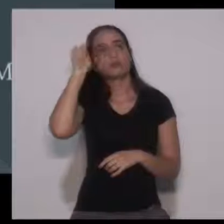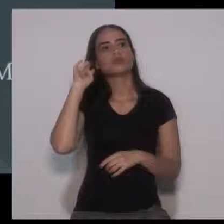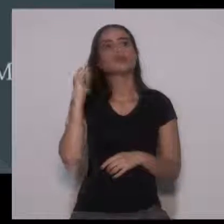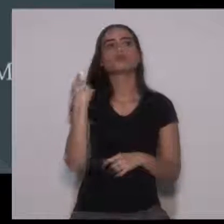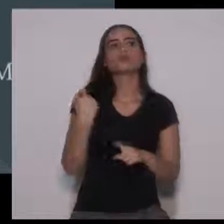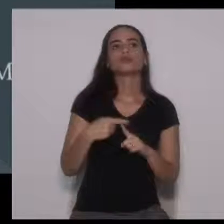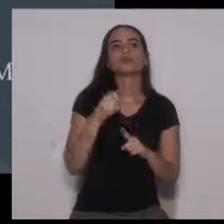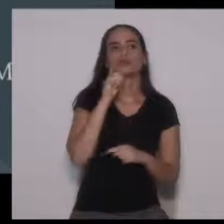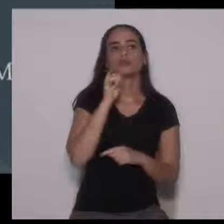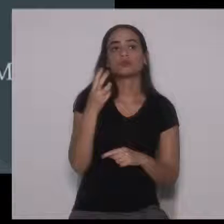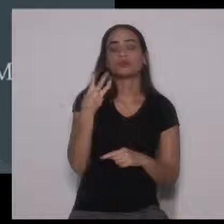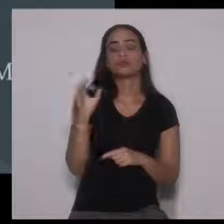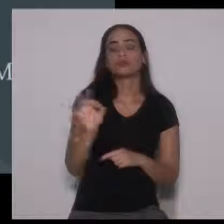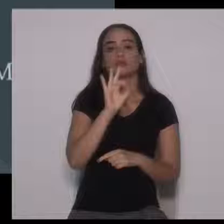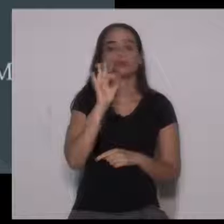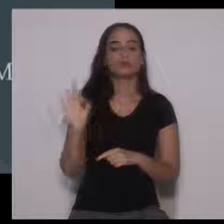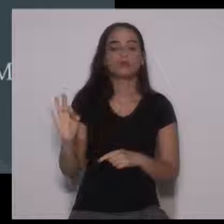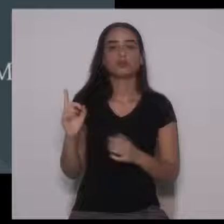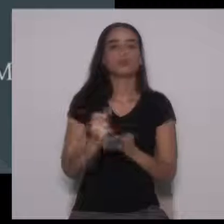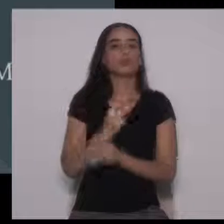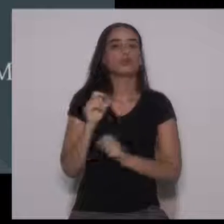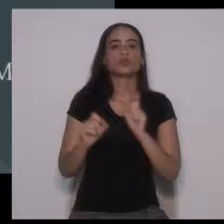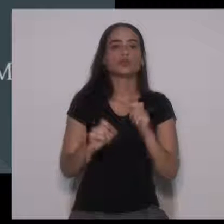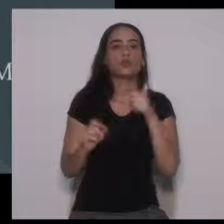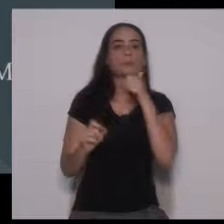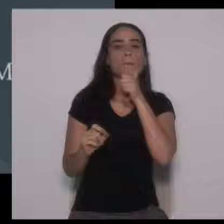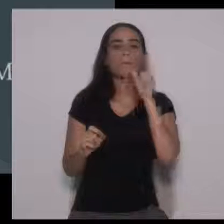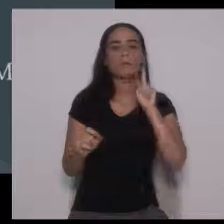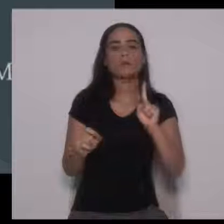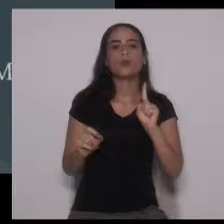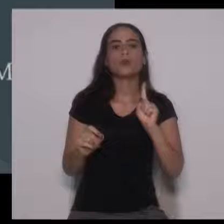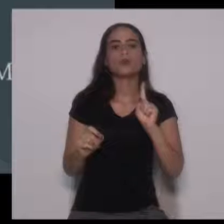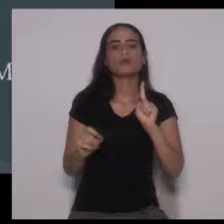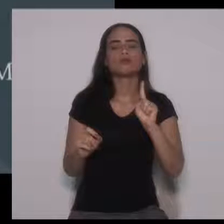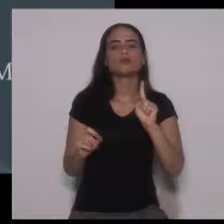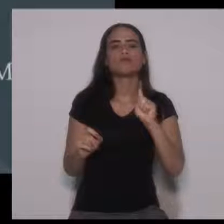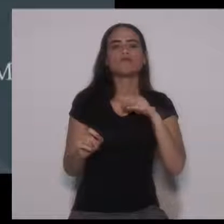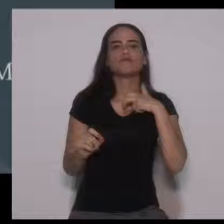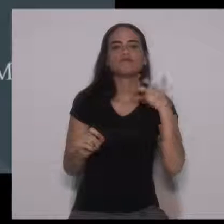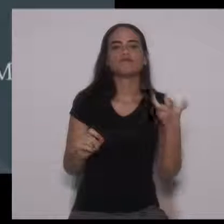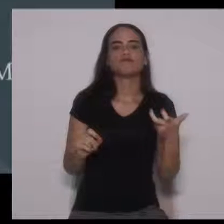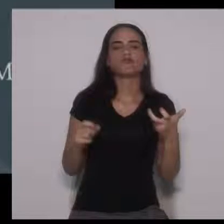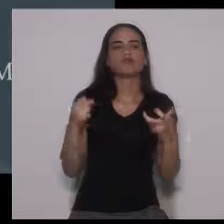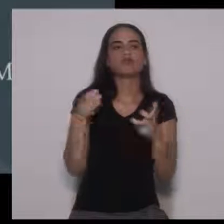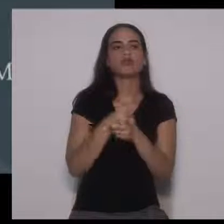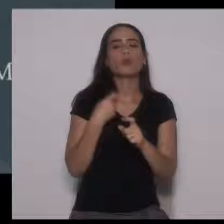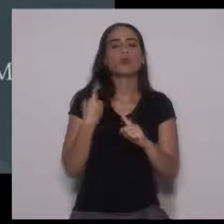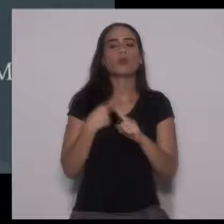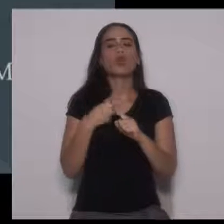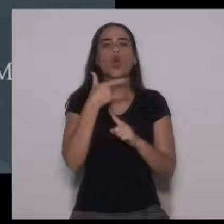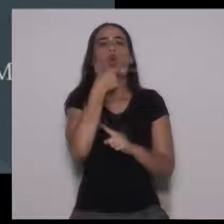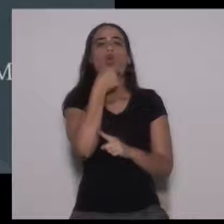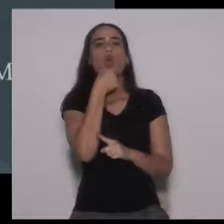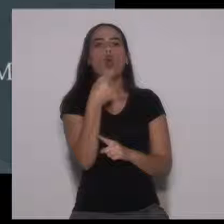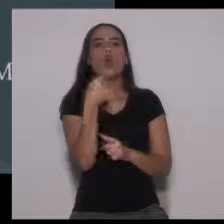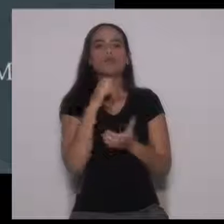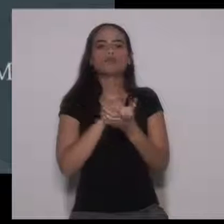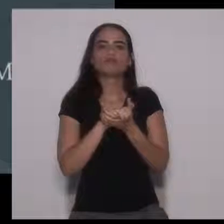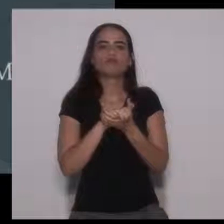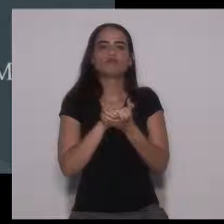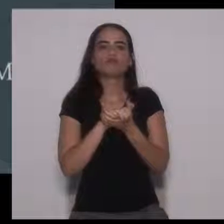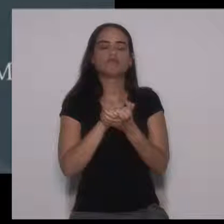30% são assassinadas devido a sentimento de posse ciúme. O homem tem ciúme,